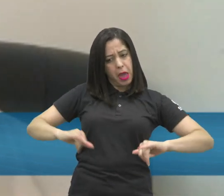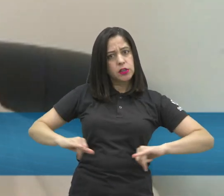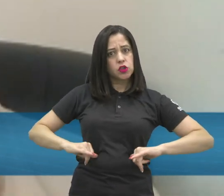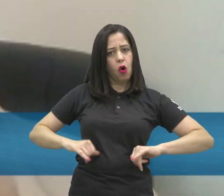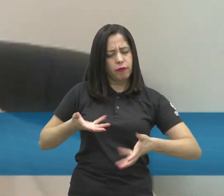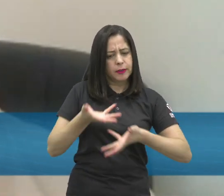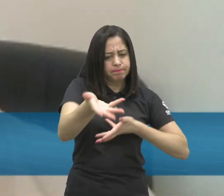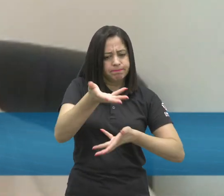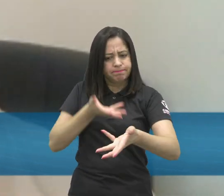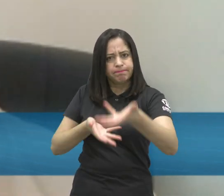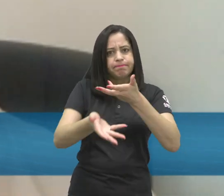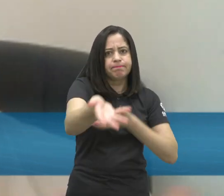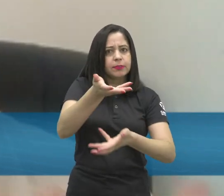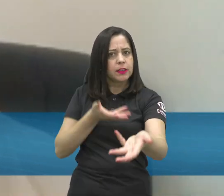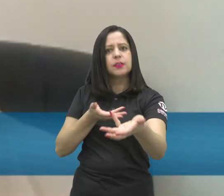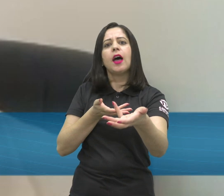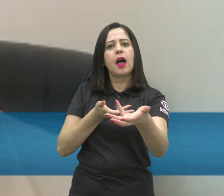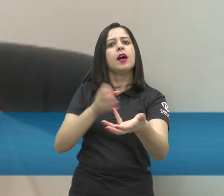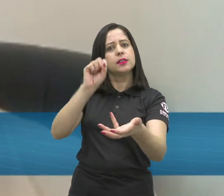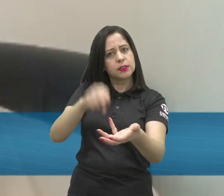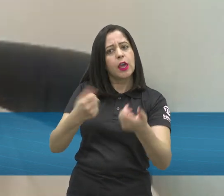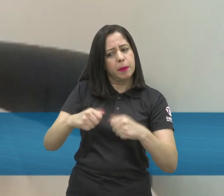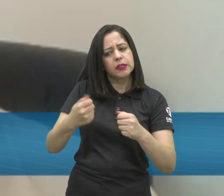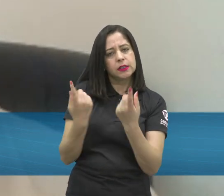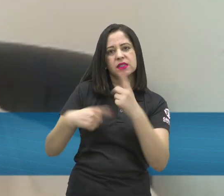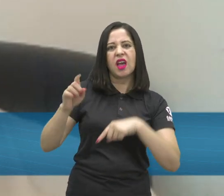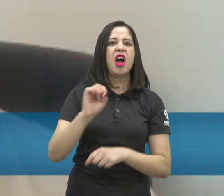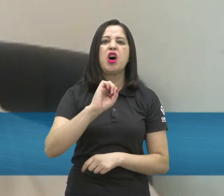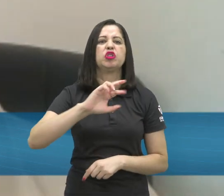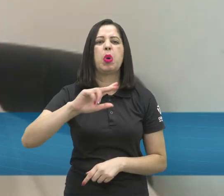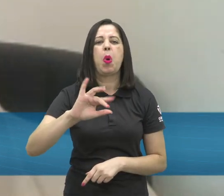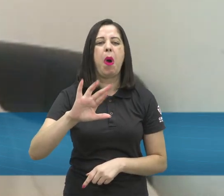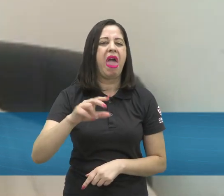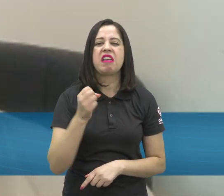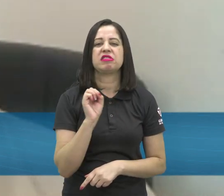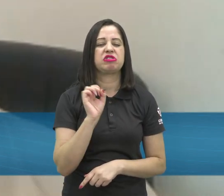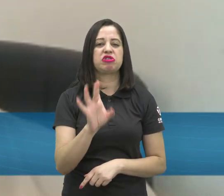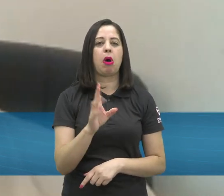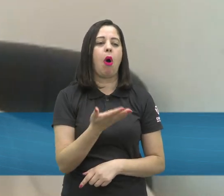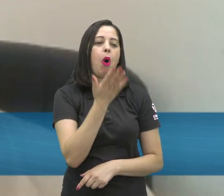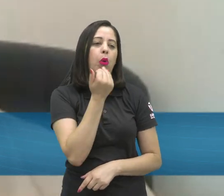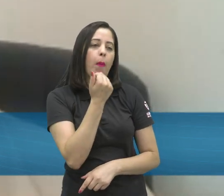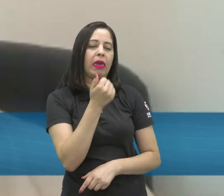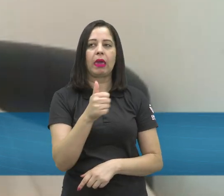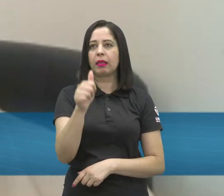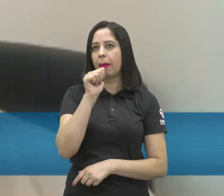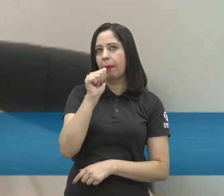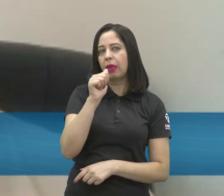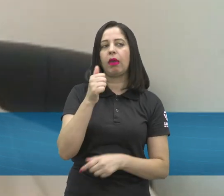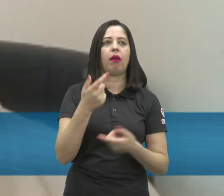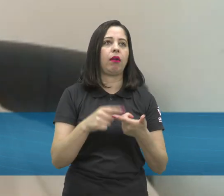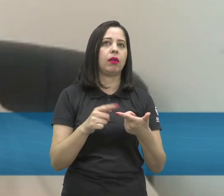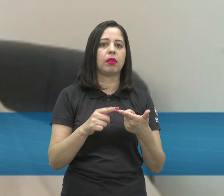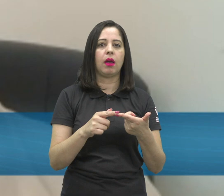e poder favorecê-lo é esse alimento que também precisamos, não só de comida, bebida, ou também do alimento da própria espiritualidade, mas também do alimento